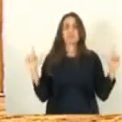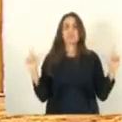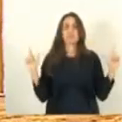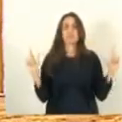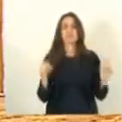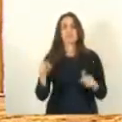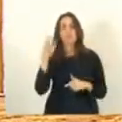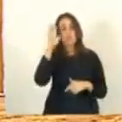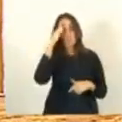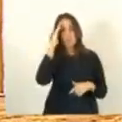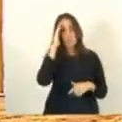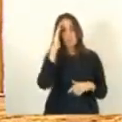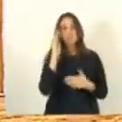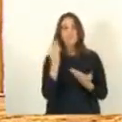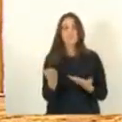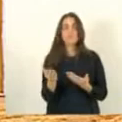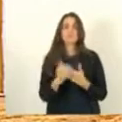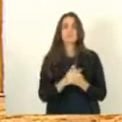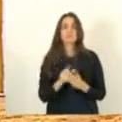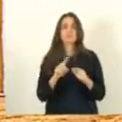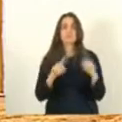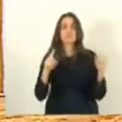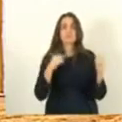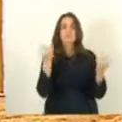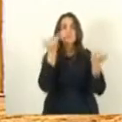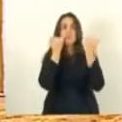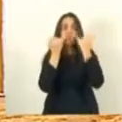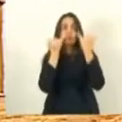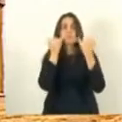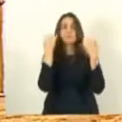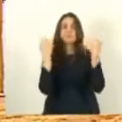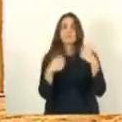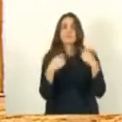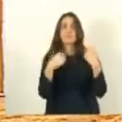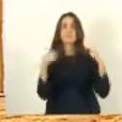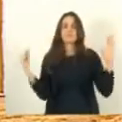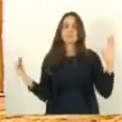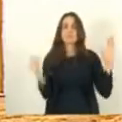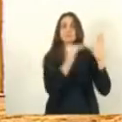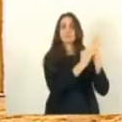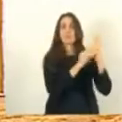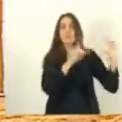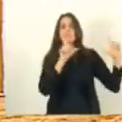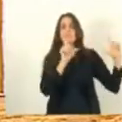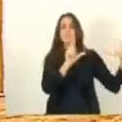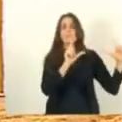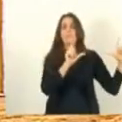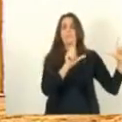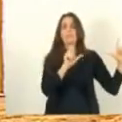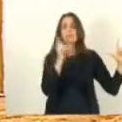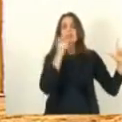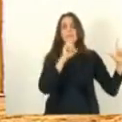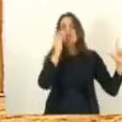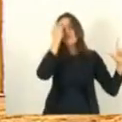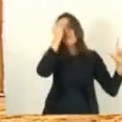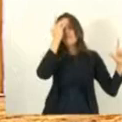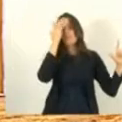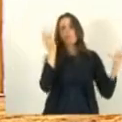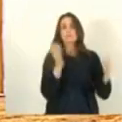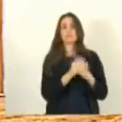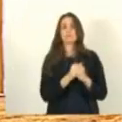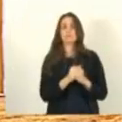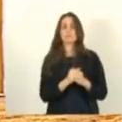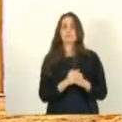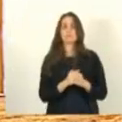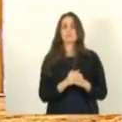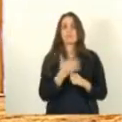que o senhor disse, mas essas informações devem estar numa placa, de tal forma a facilitar. Sabemos que uma